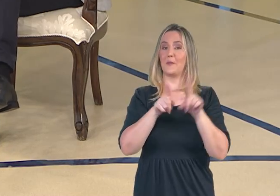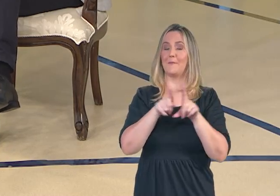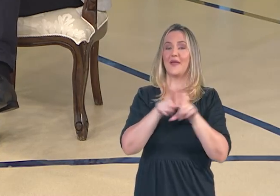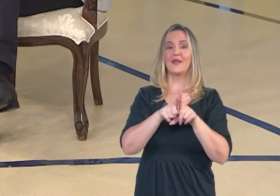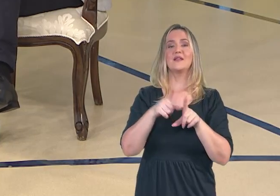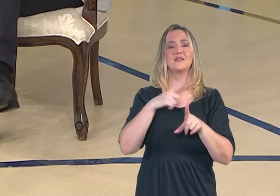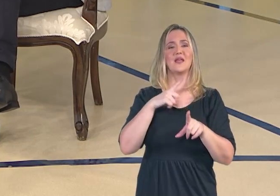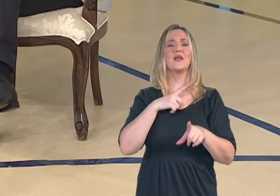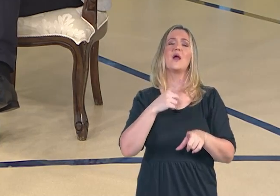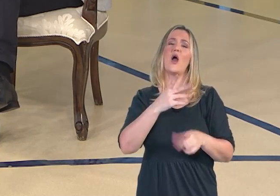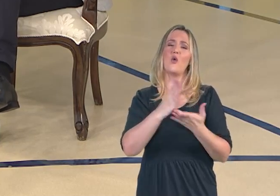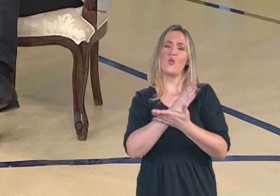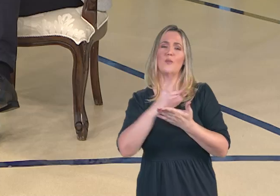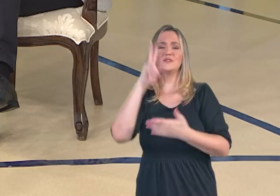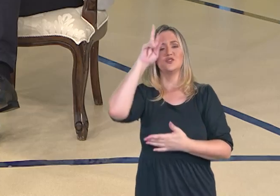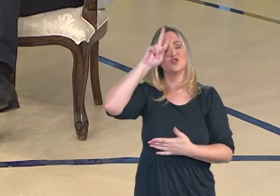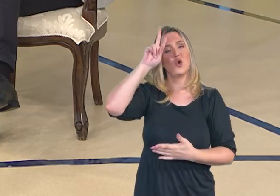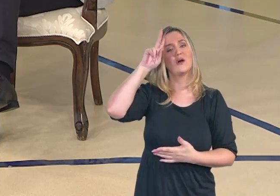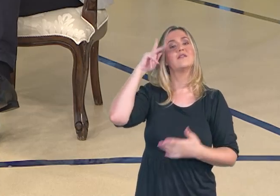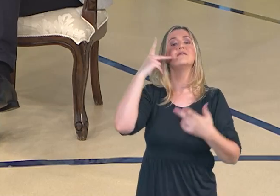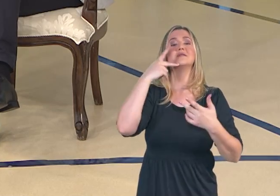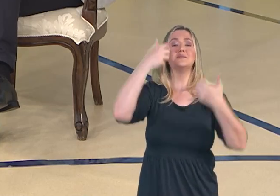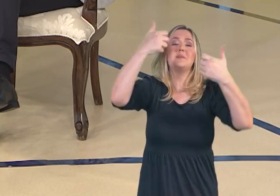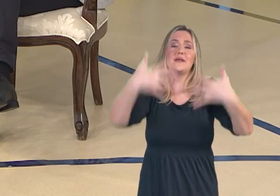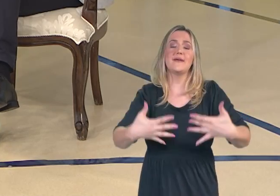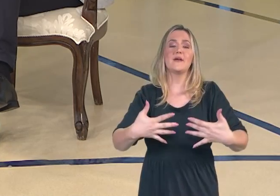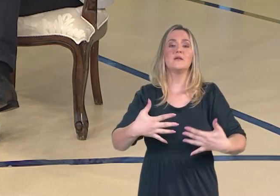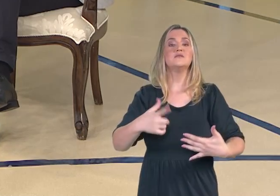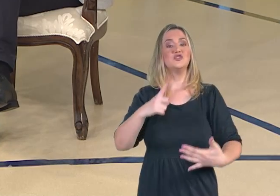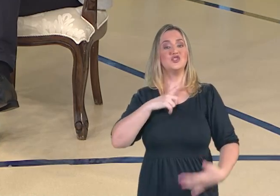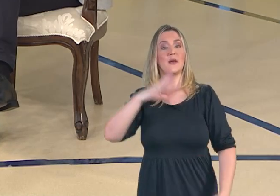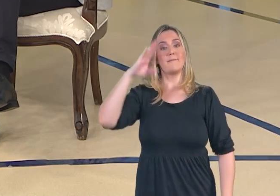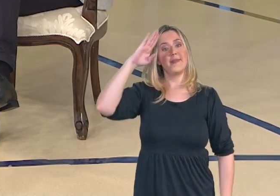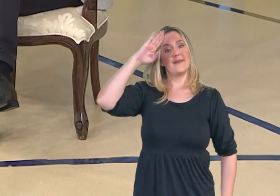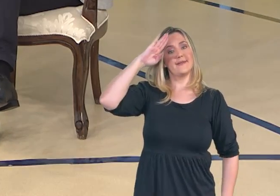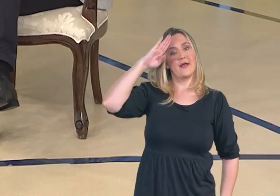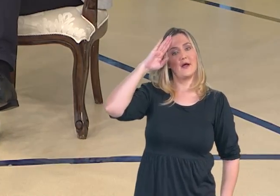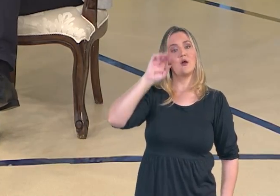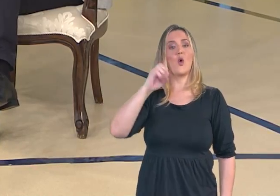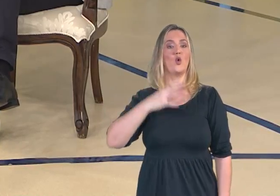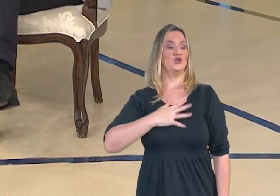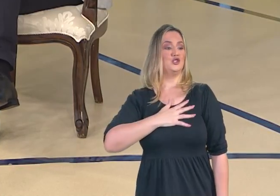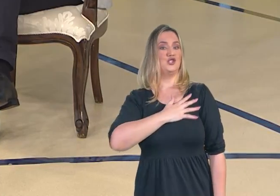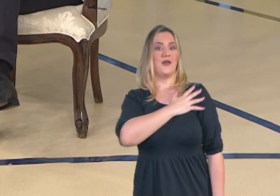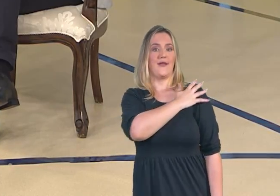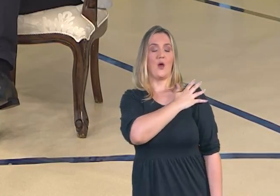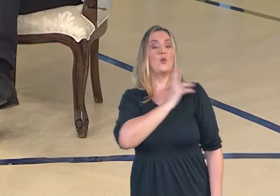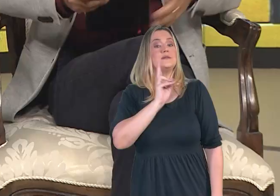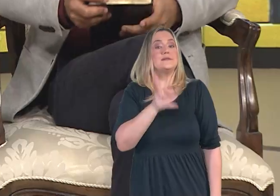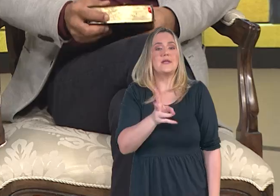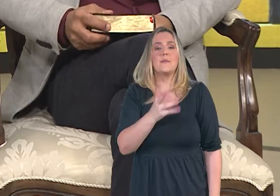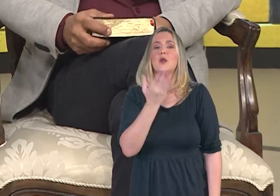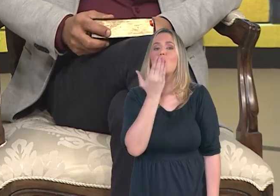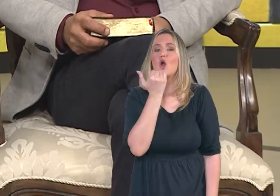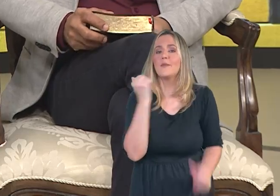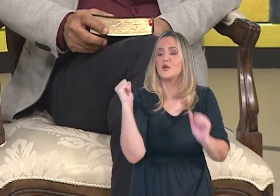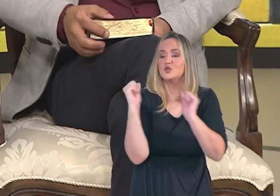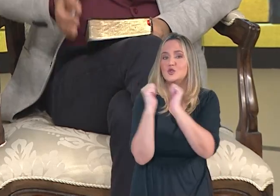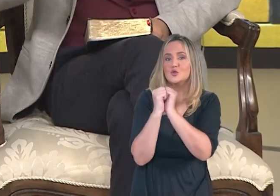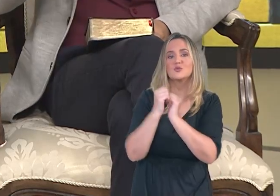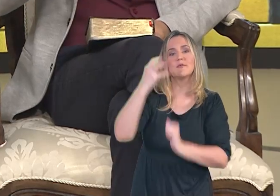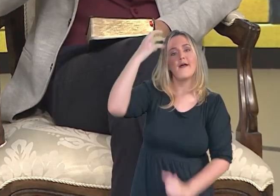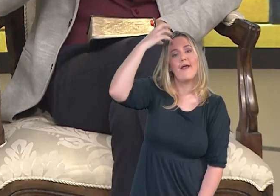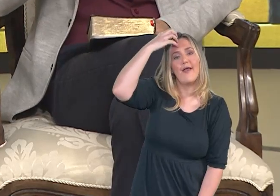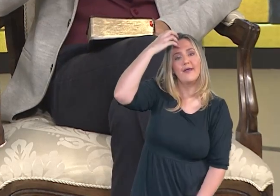militares, generais, parecem ter recebido da mesma provisão que era servida à mesa do rei. Não é por acaso que a